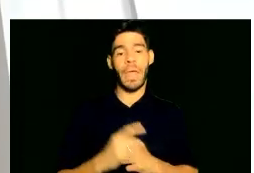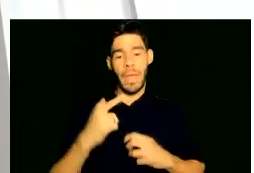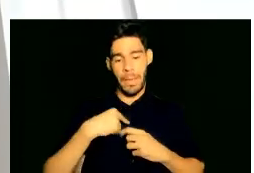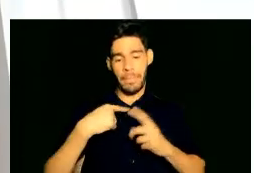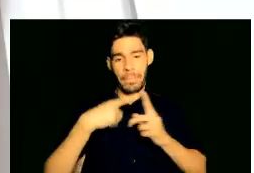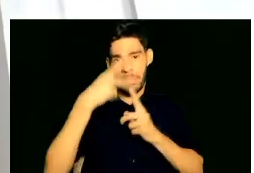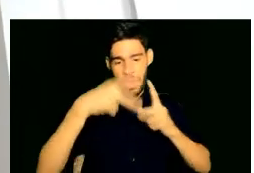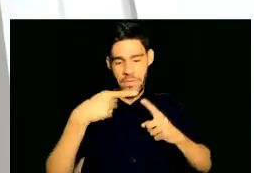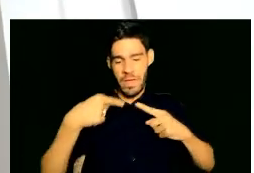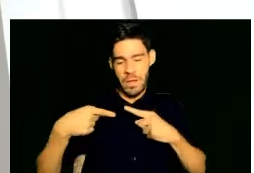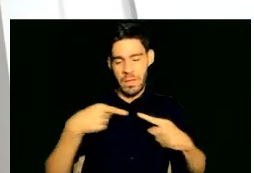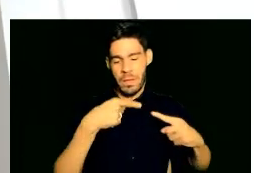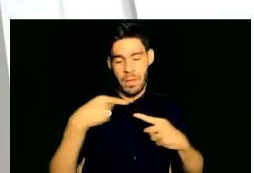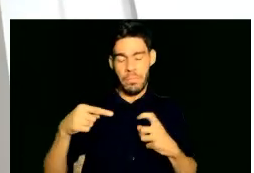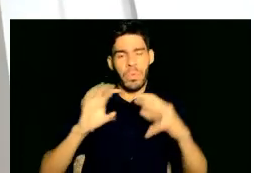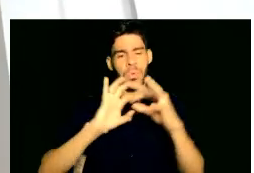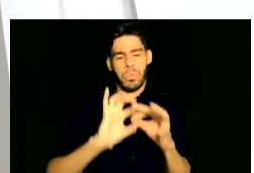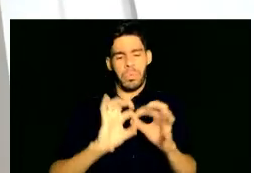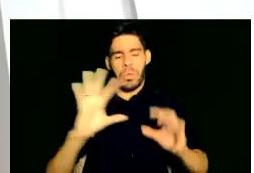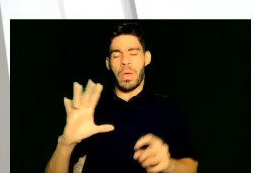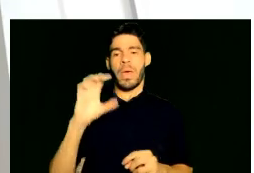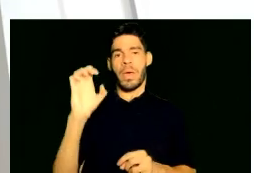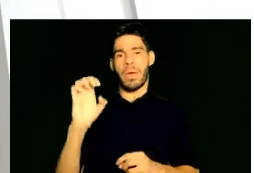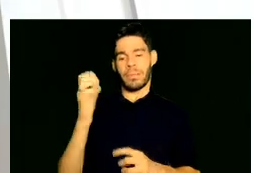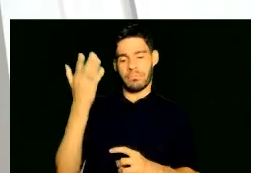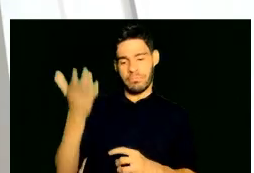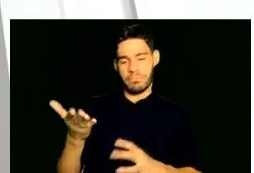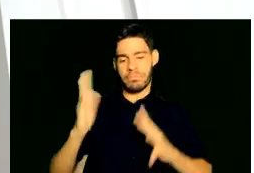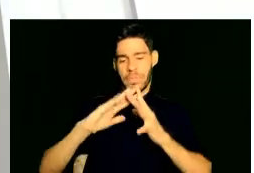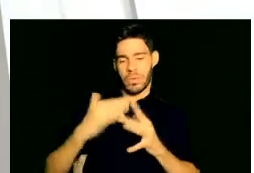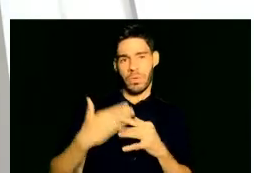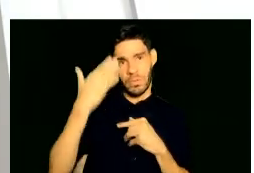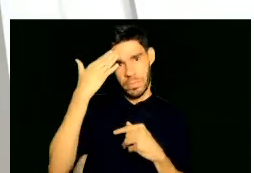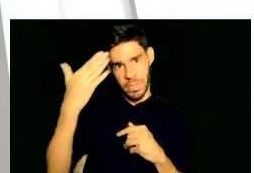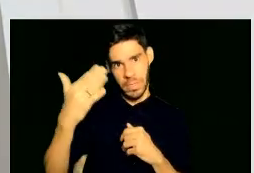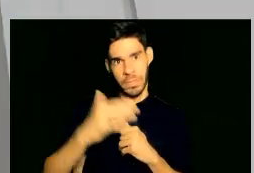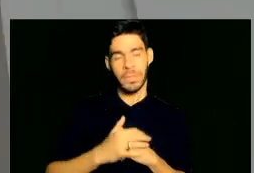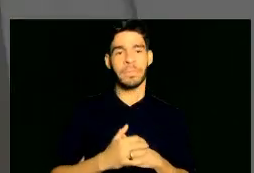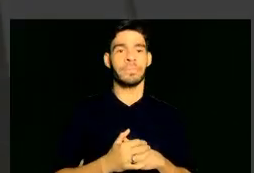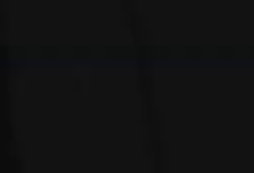Enfim, essa era a minha contribuição para o debate. Eu estou à disposição da Emage. Obrigada.